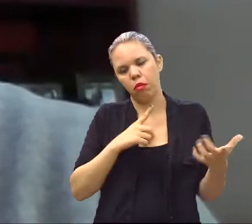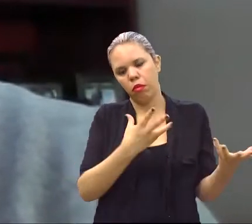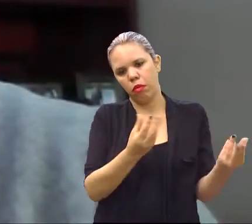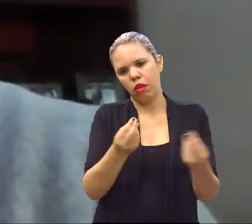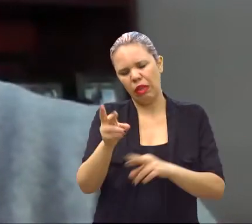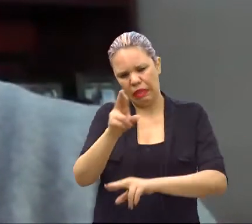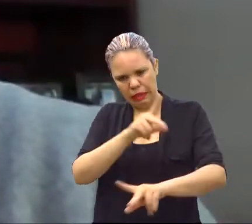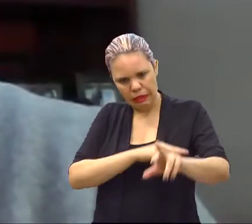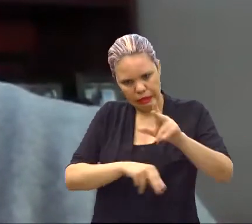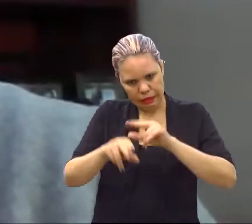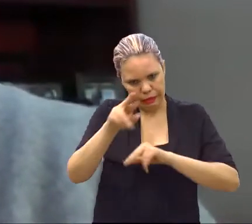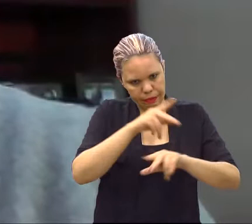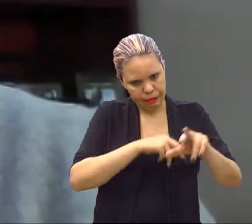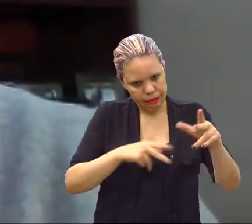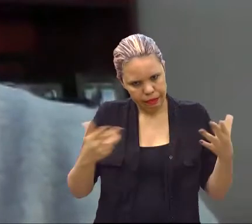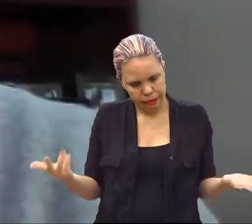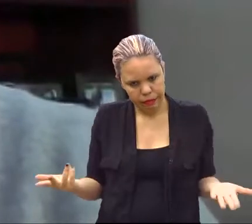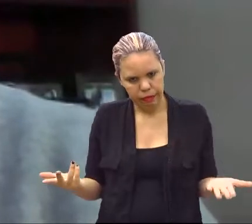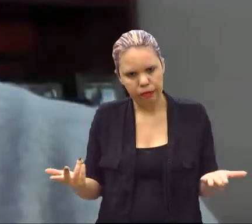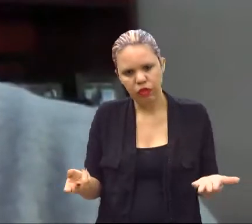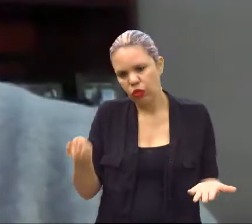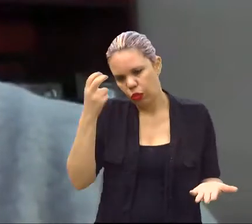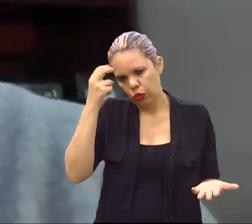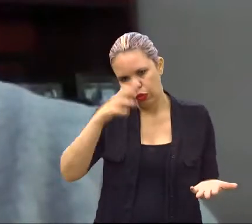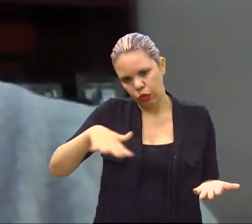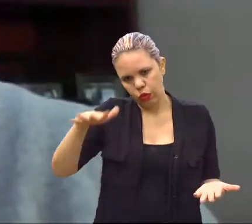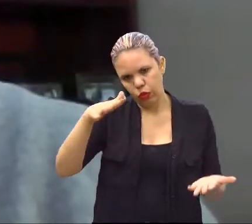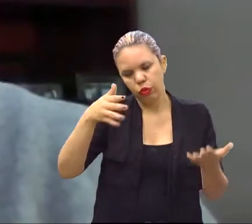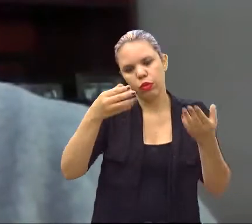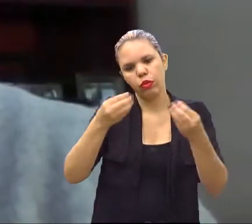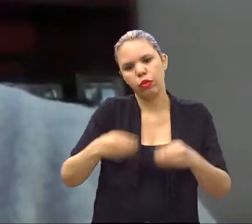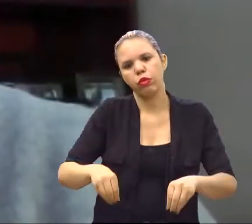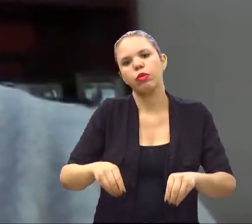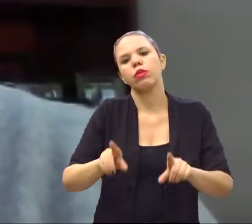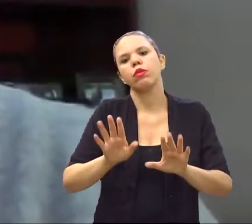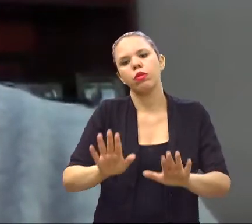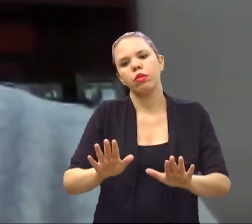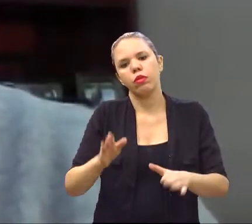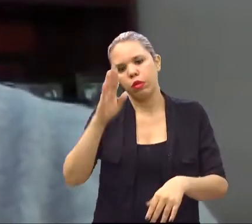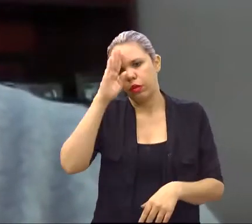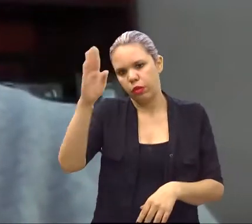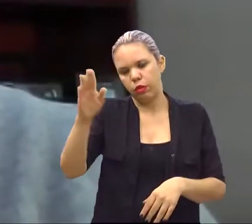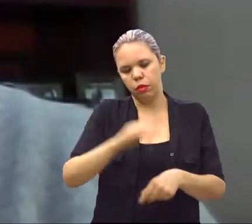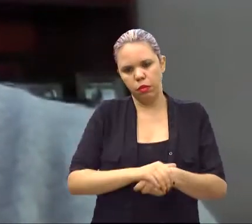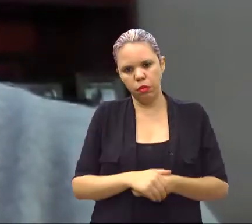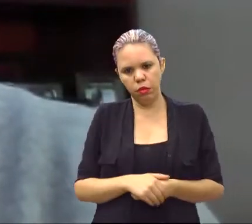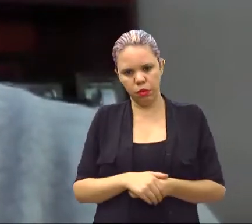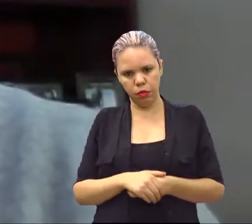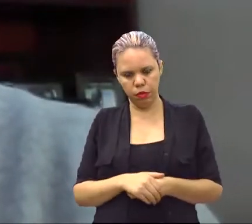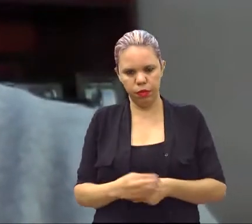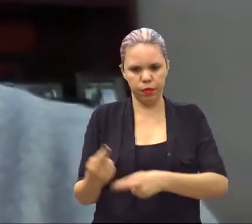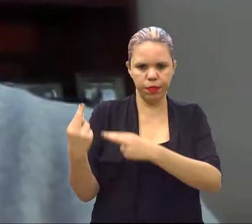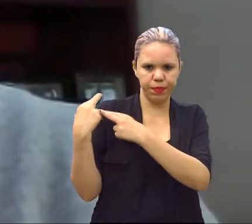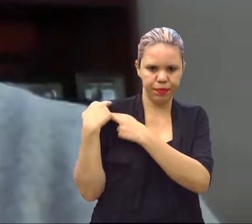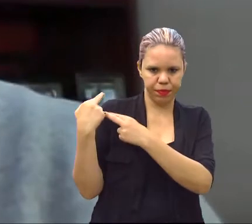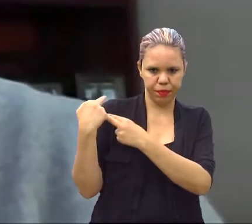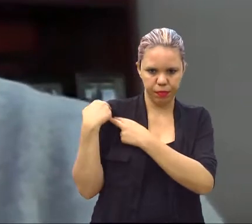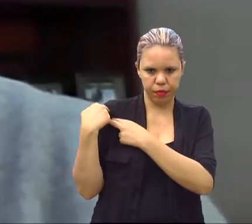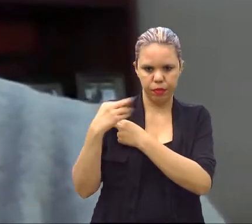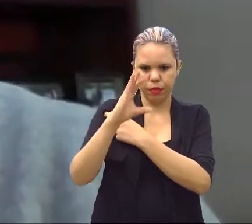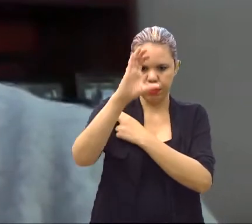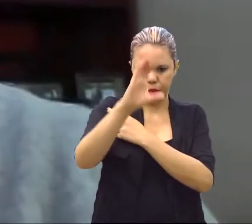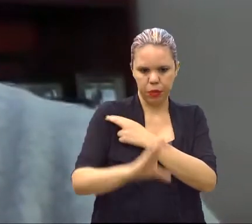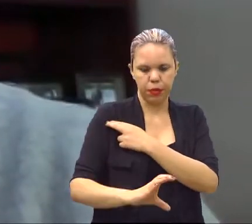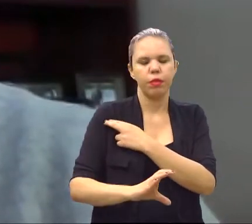tem muitas diversidades, questões culturais que impactam, e principalmente a responsabilidade